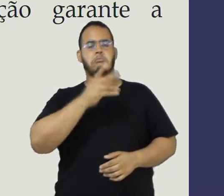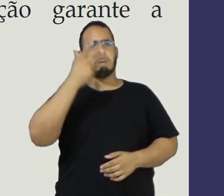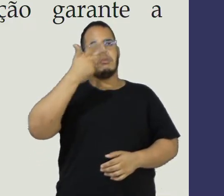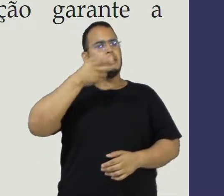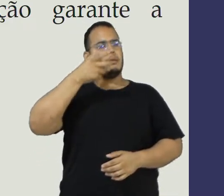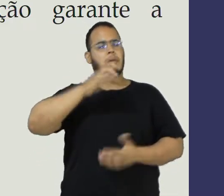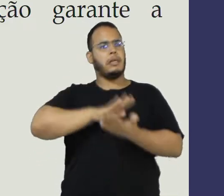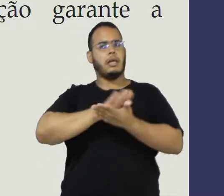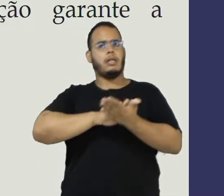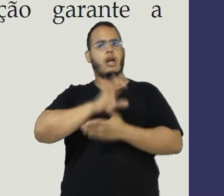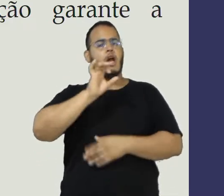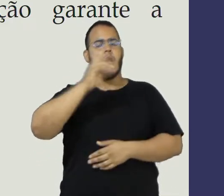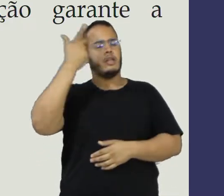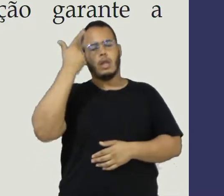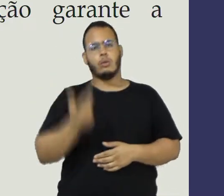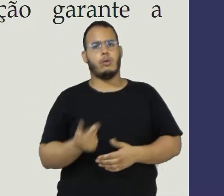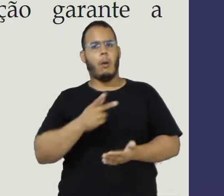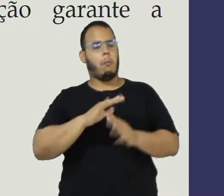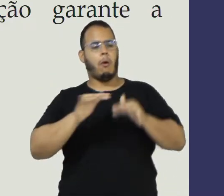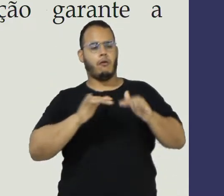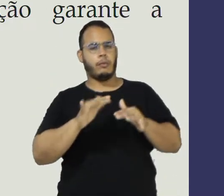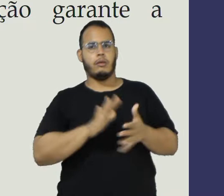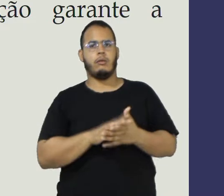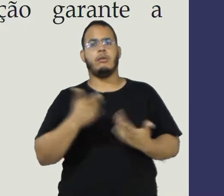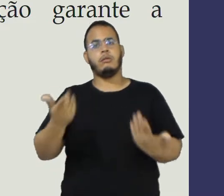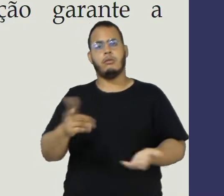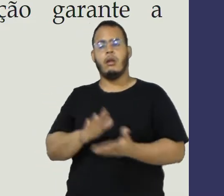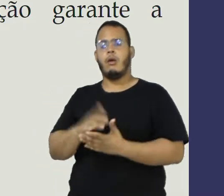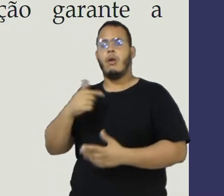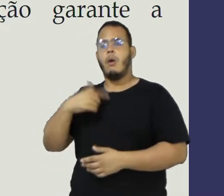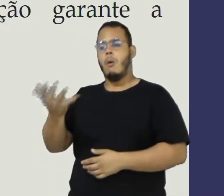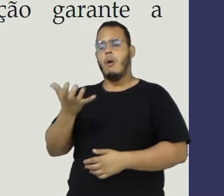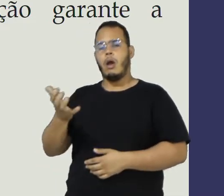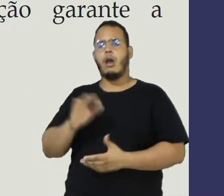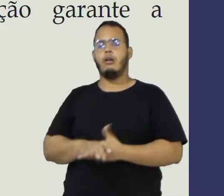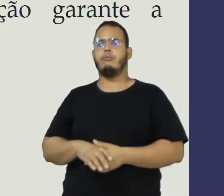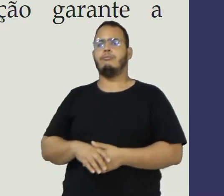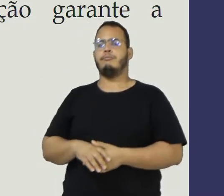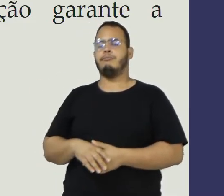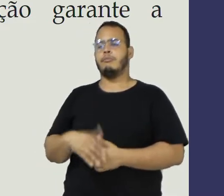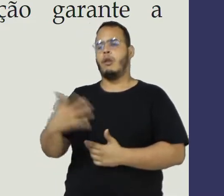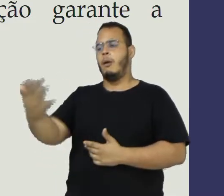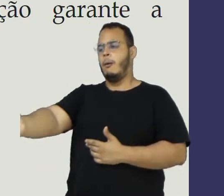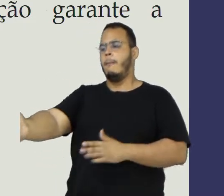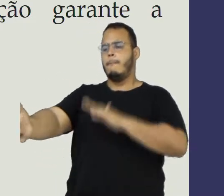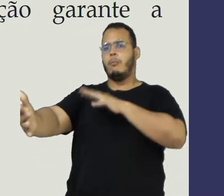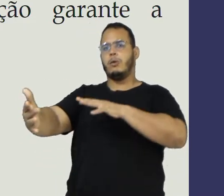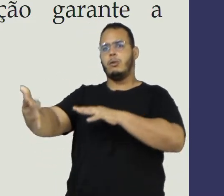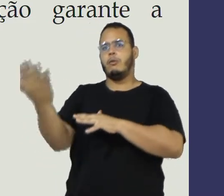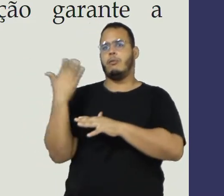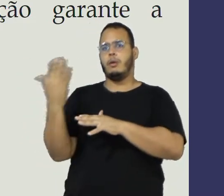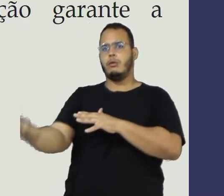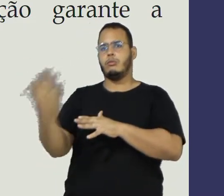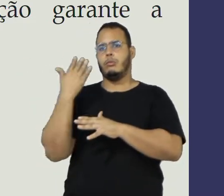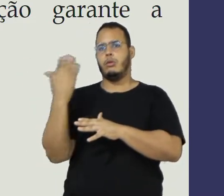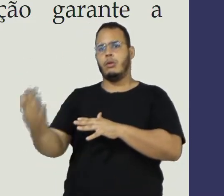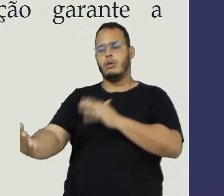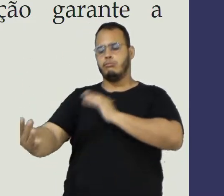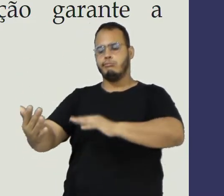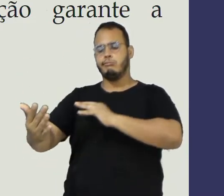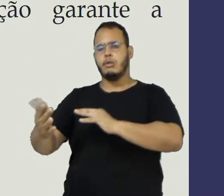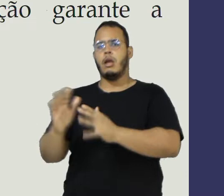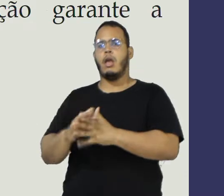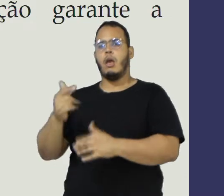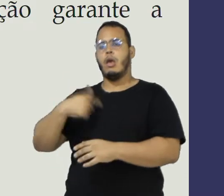que ele está batendo. Mas aqui, ó, se eu quero movimentar o braço, é voluntário. Eu quis fazer isso. Eu quis que a minha perna também